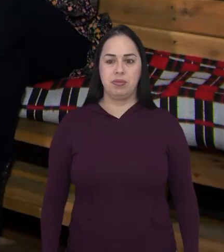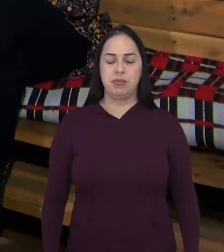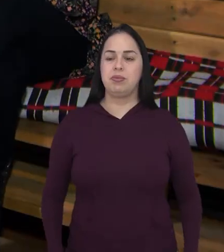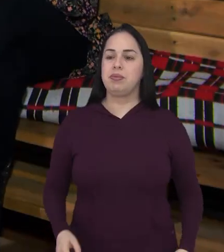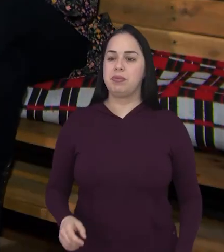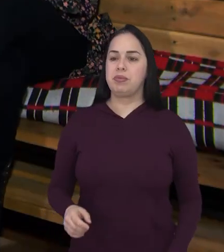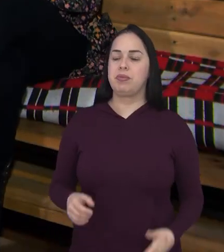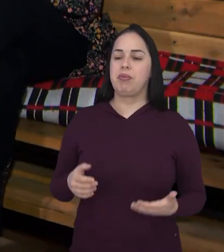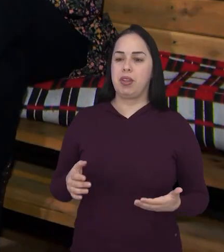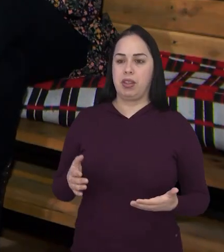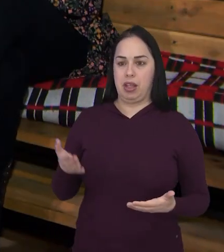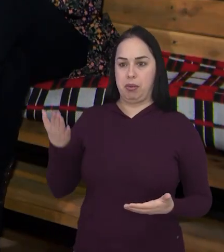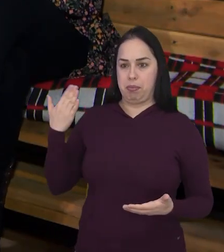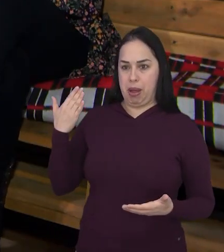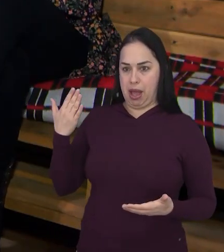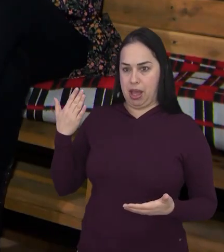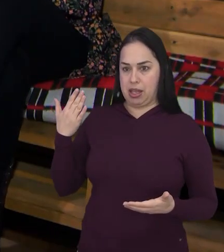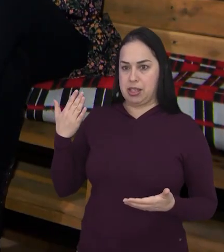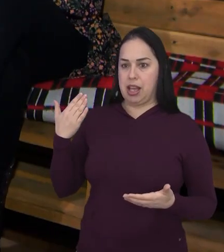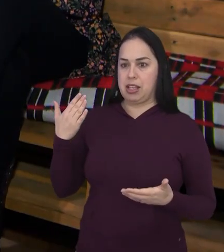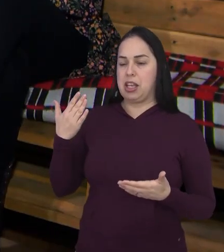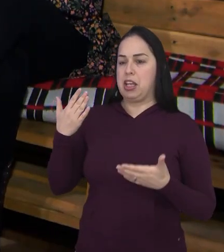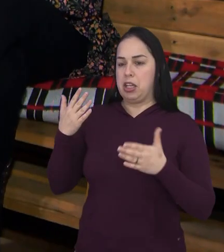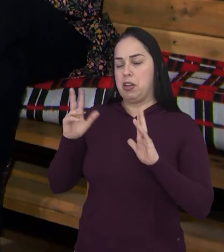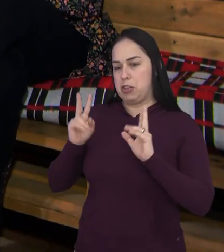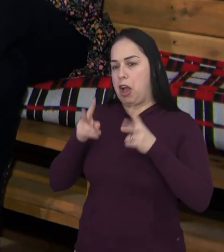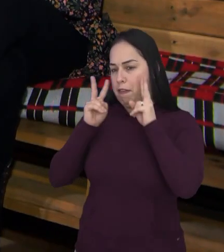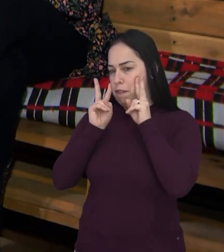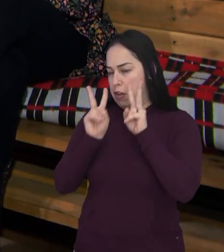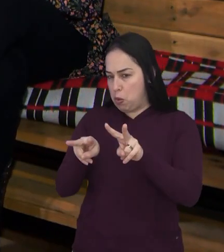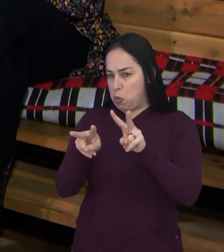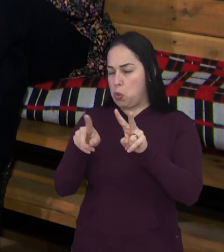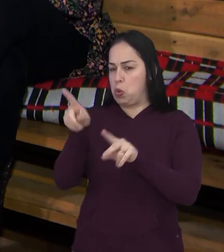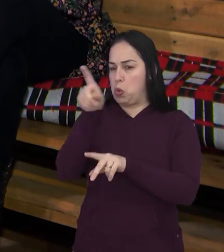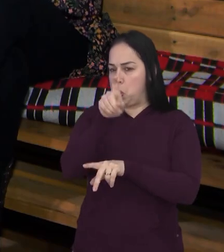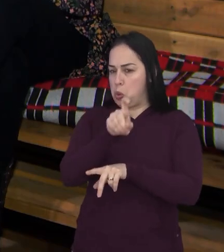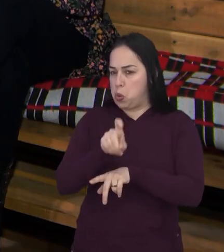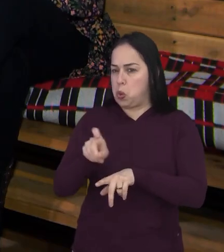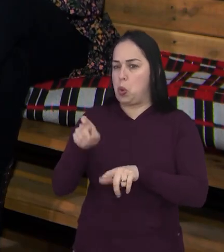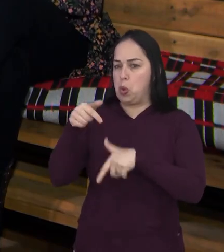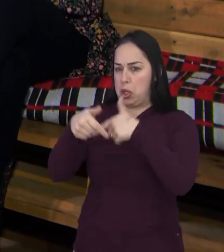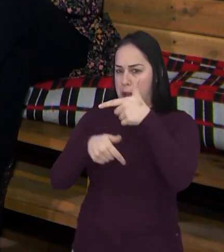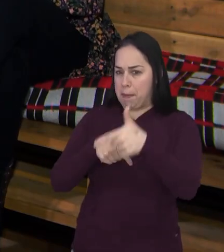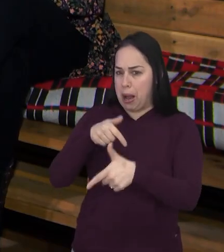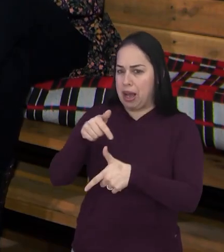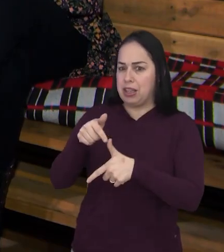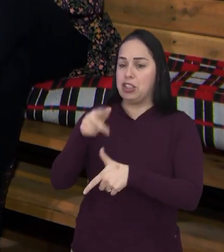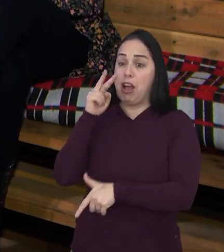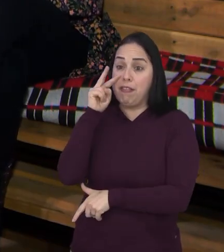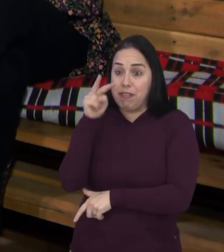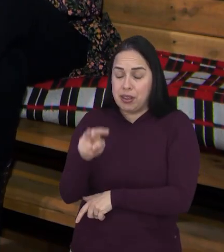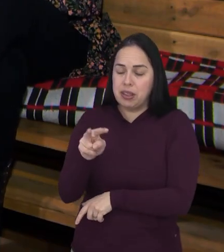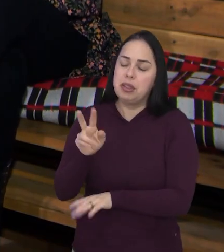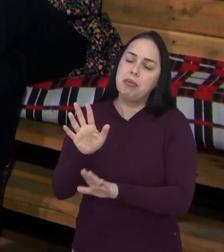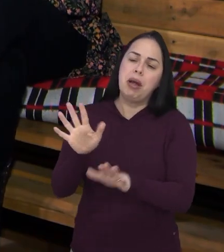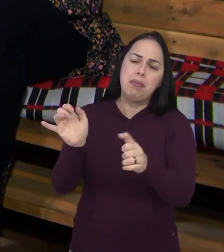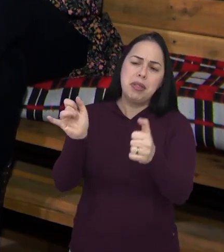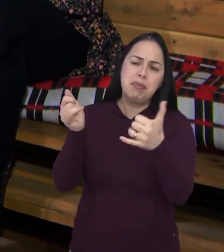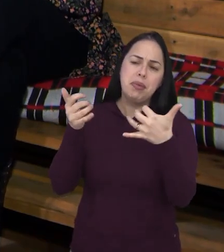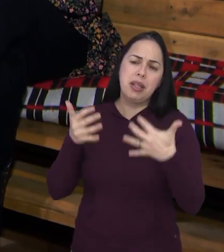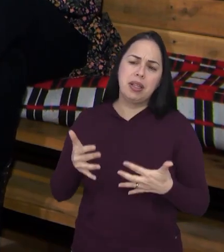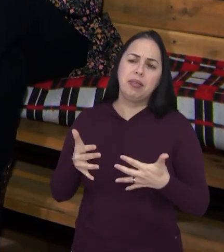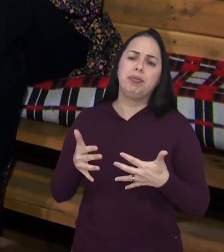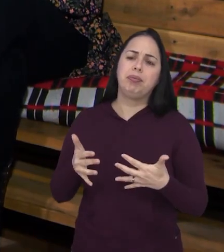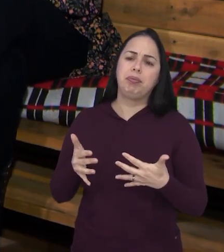A gente esteve aqui com você então, viu um pouco do seu trabalho, você colocando ali a mão na massa. E fala pra